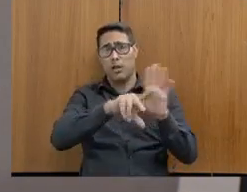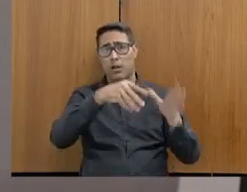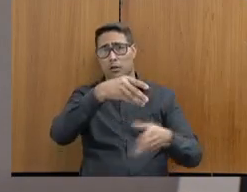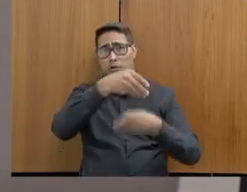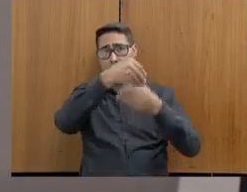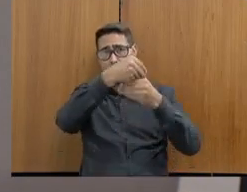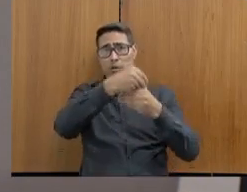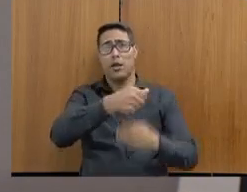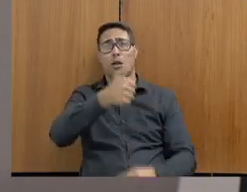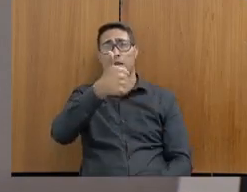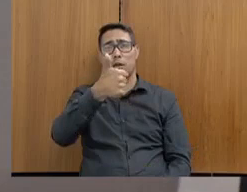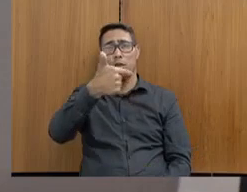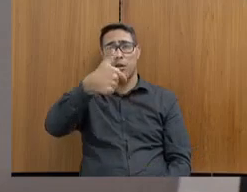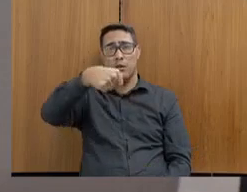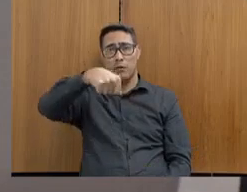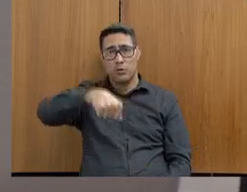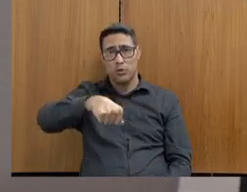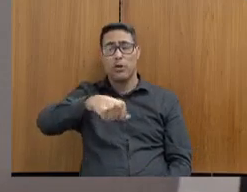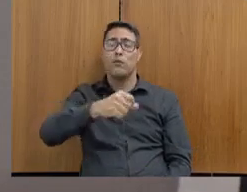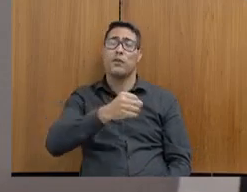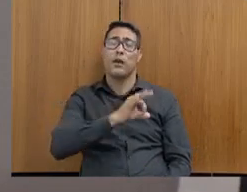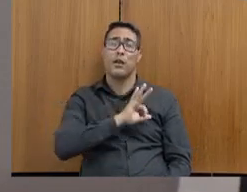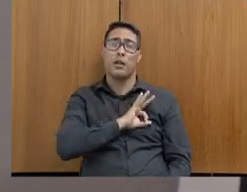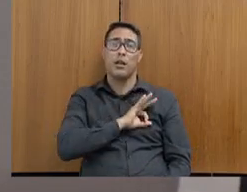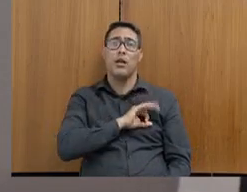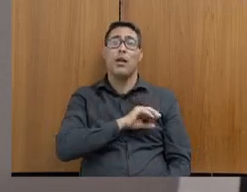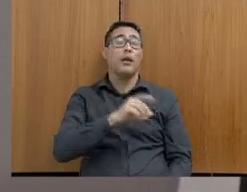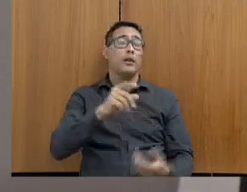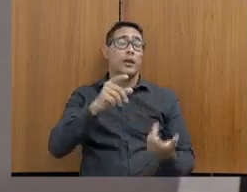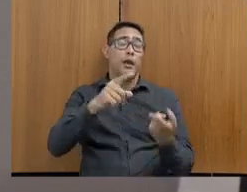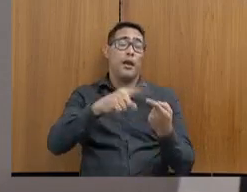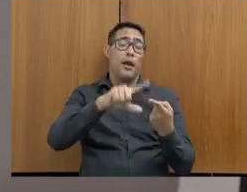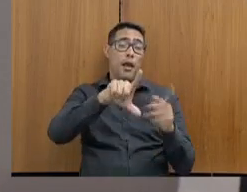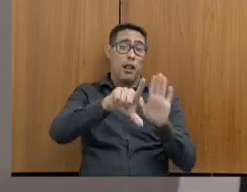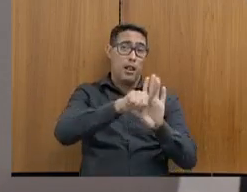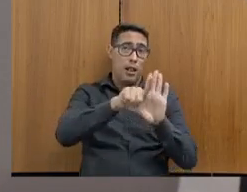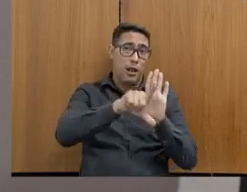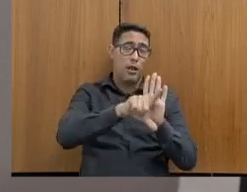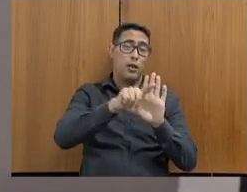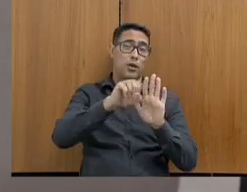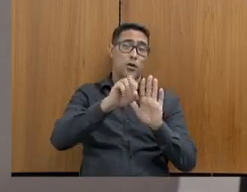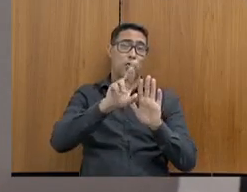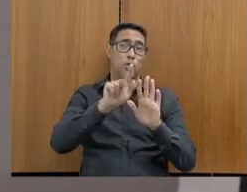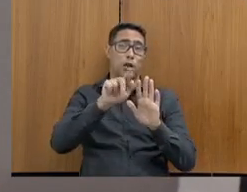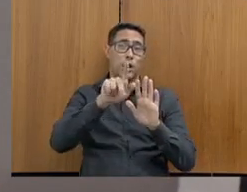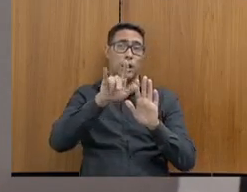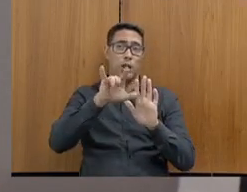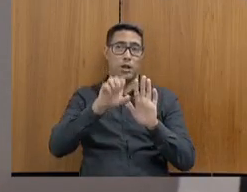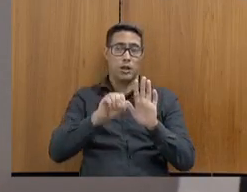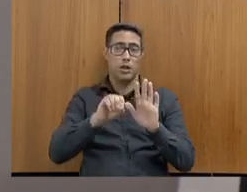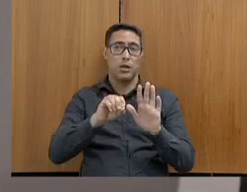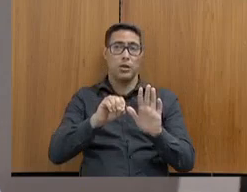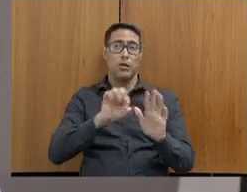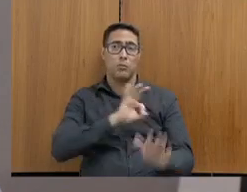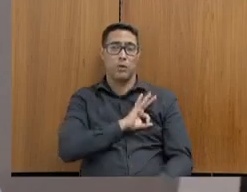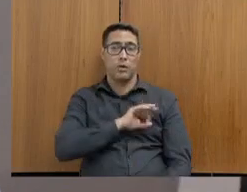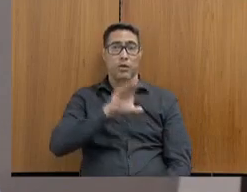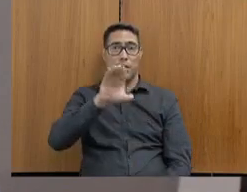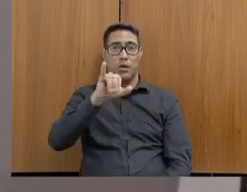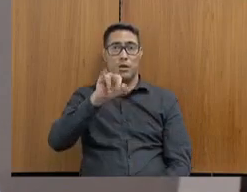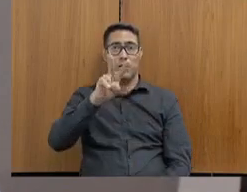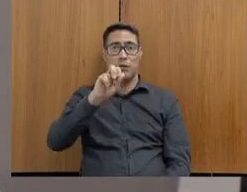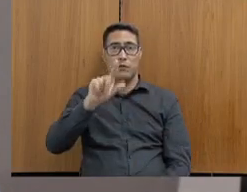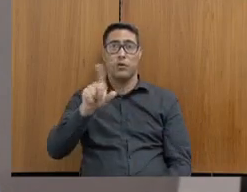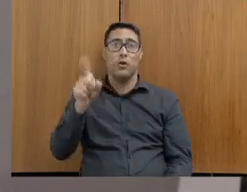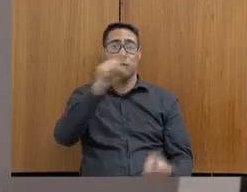129 que ela é orgânica da polícia civil no que diz respeito ao regime de trabalho policial né aqui tô vendo aqui o